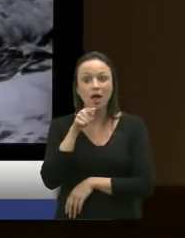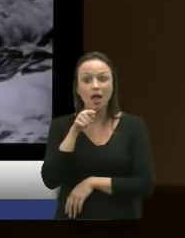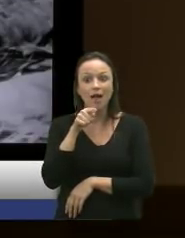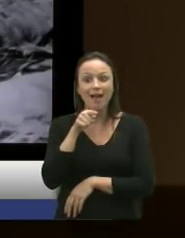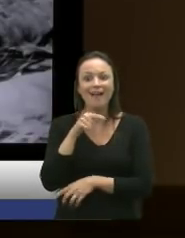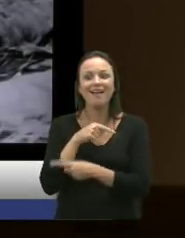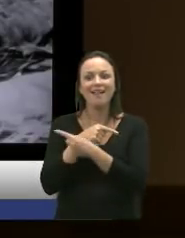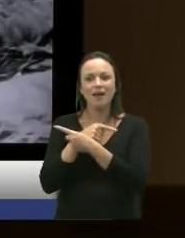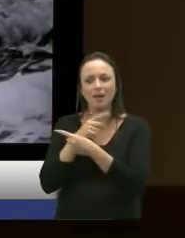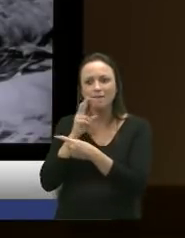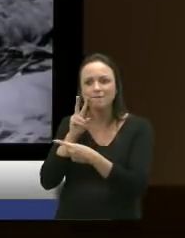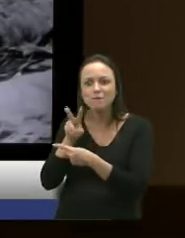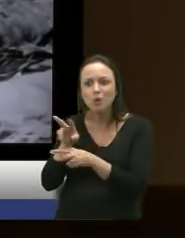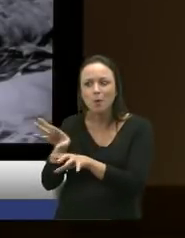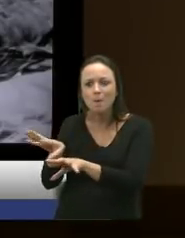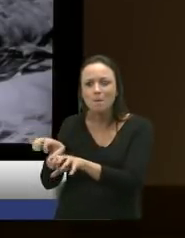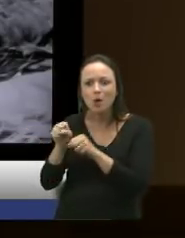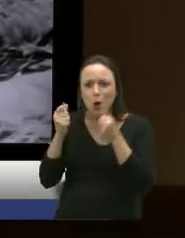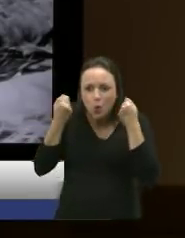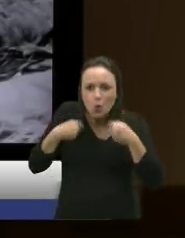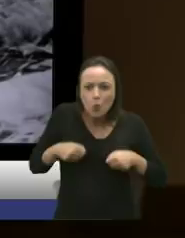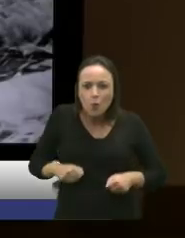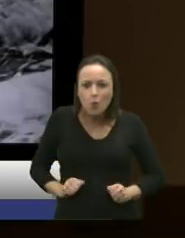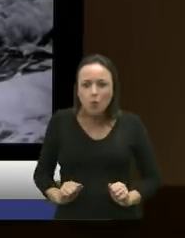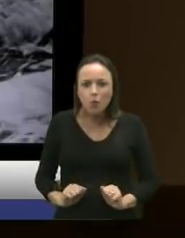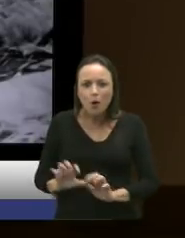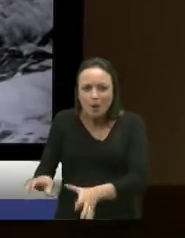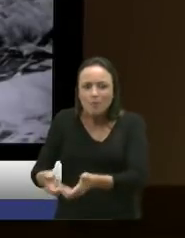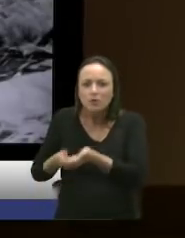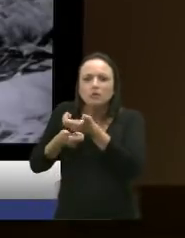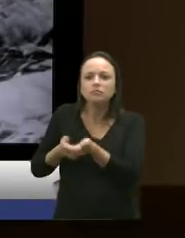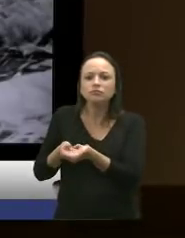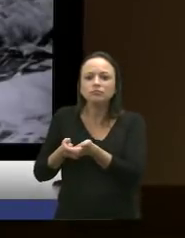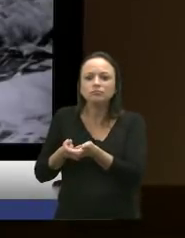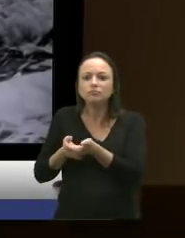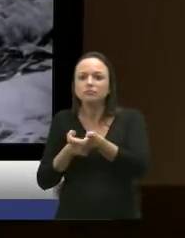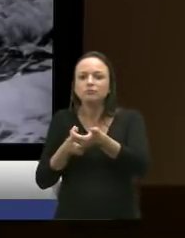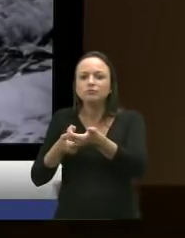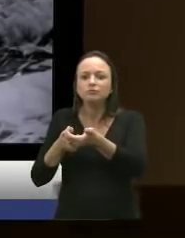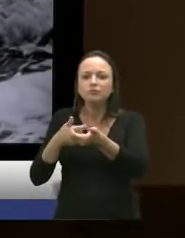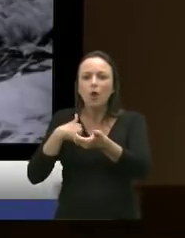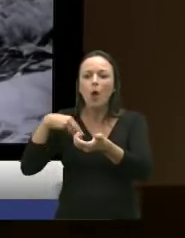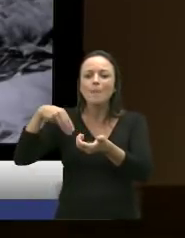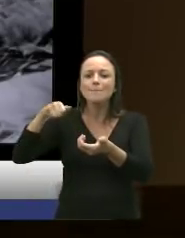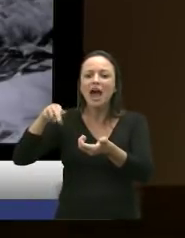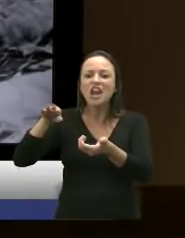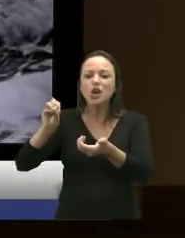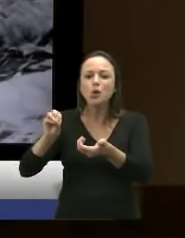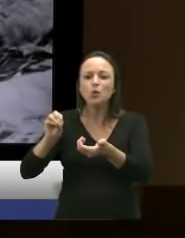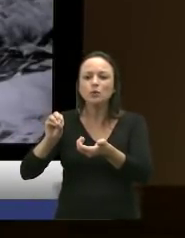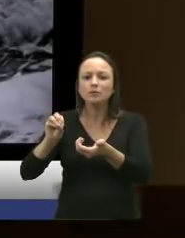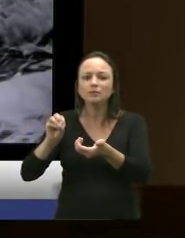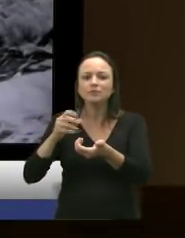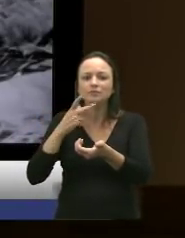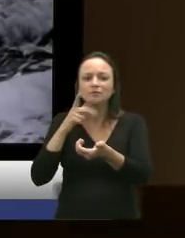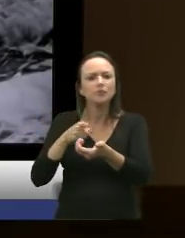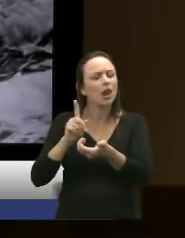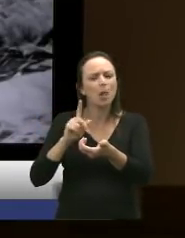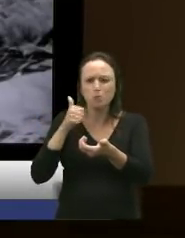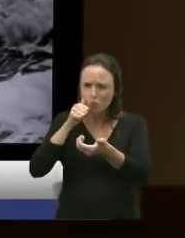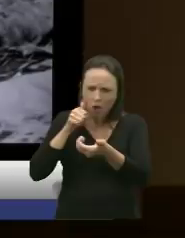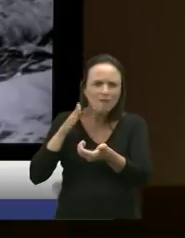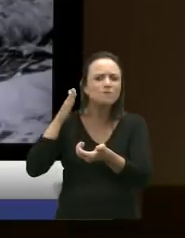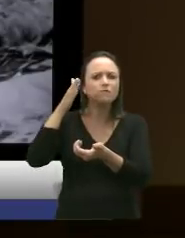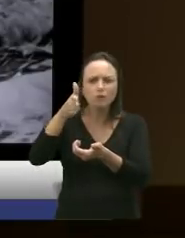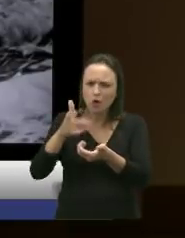colocou a farda, juntou no fuzil e se alistou como soldado Mário. Foi descoberta. Daí que a gente chama de Maria Esguaçábia, ela continuou lutando.